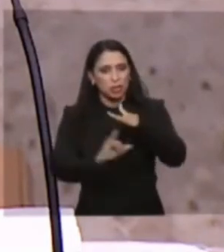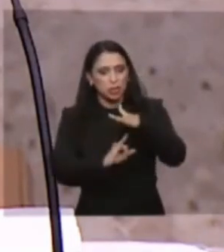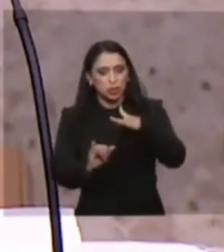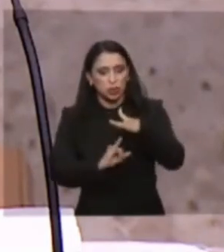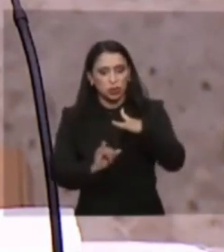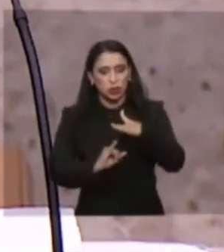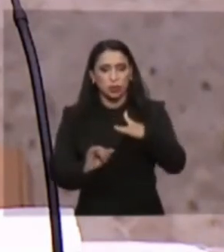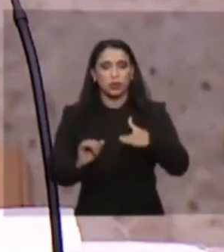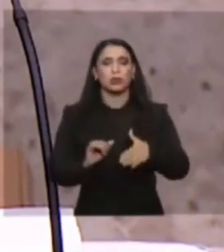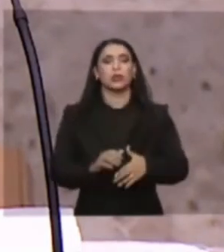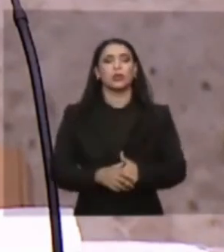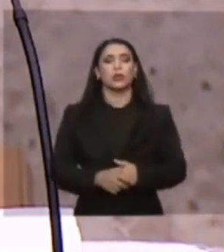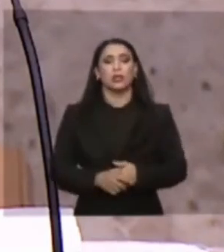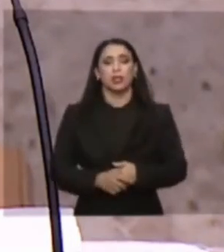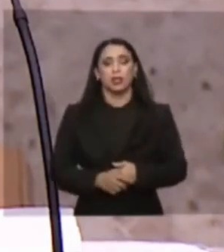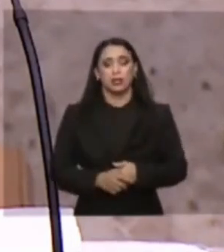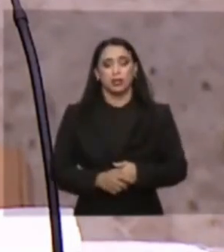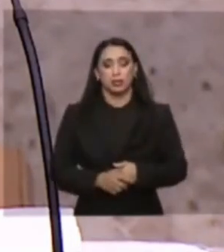institucionais